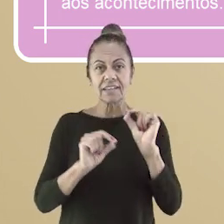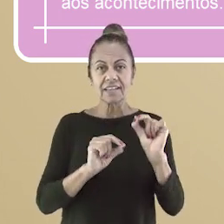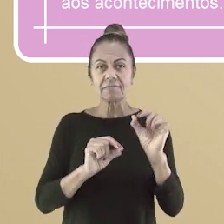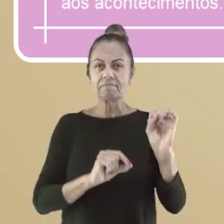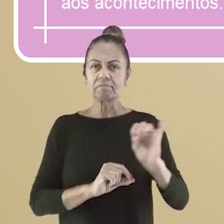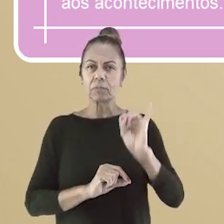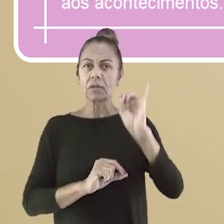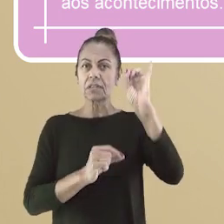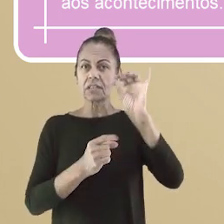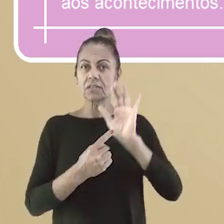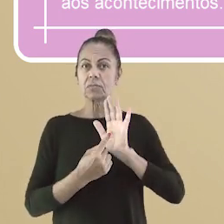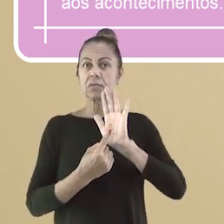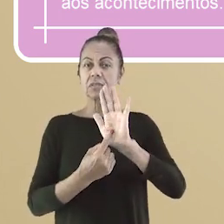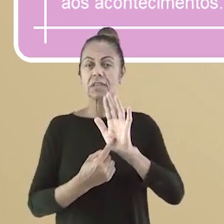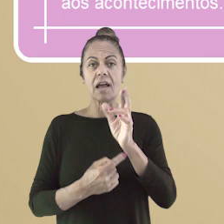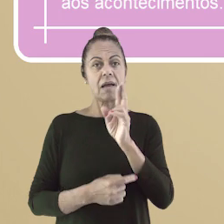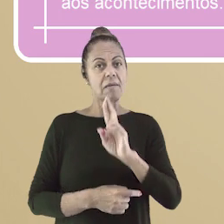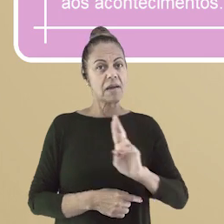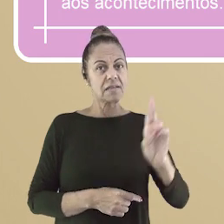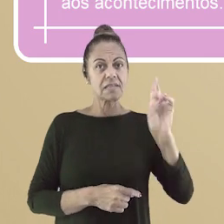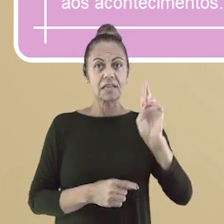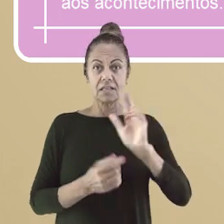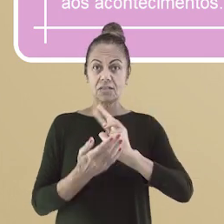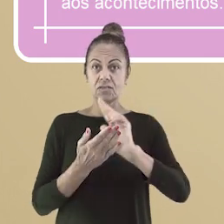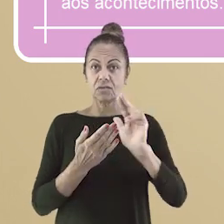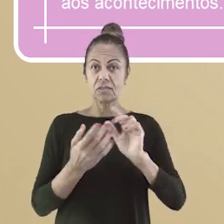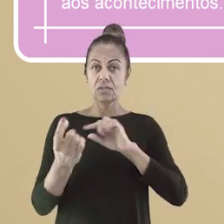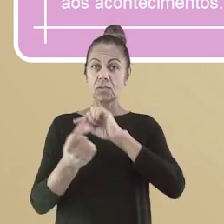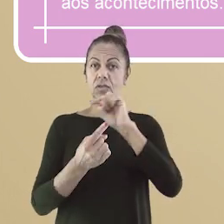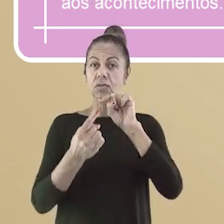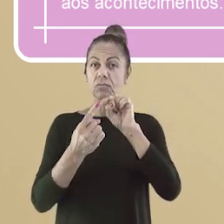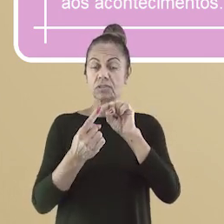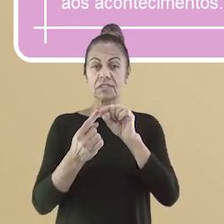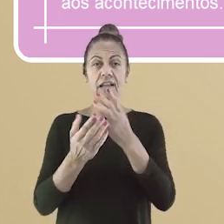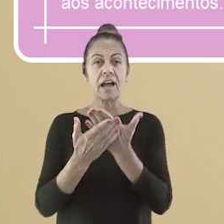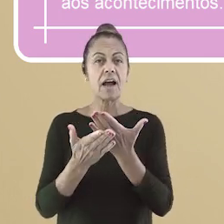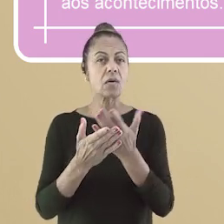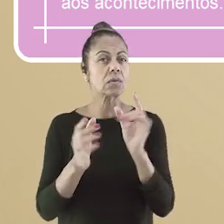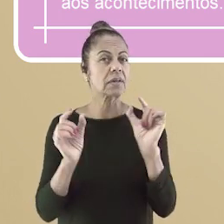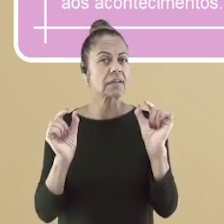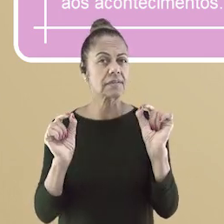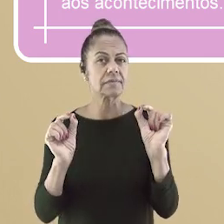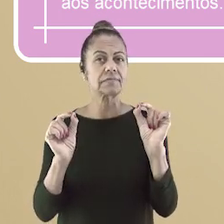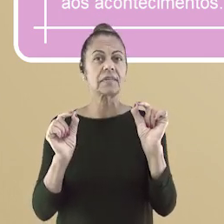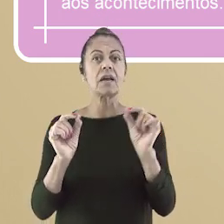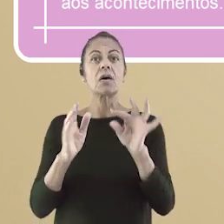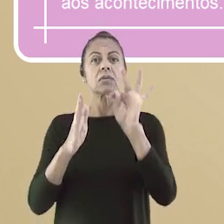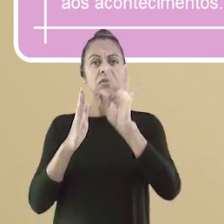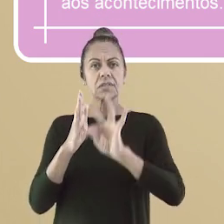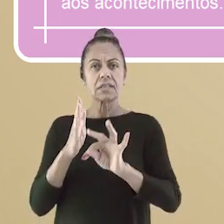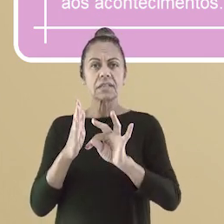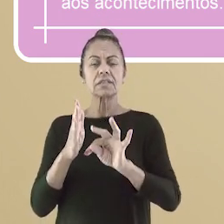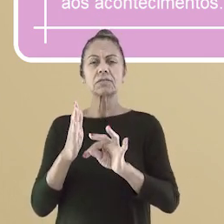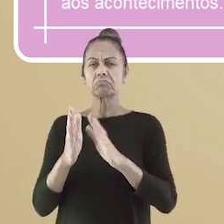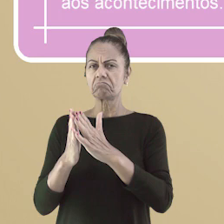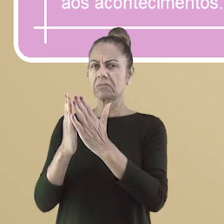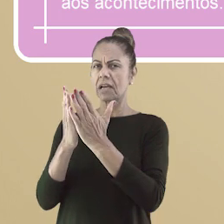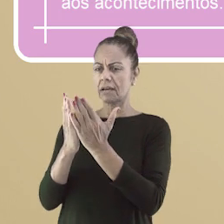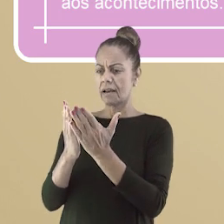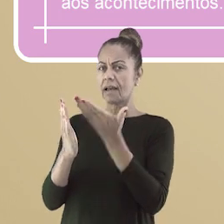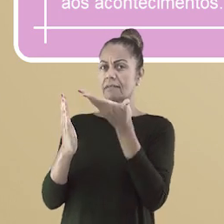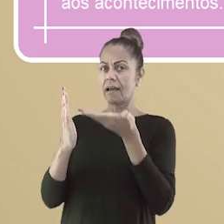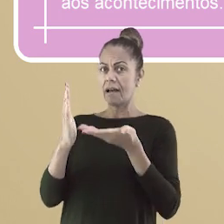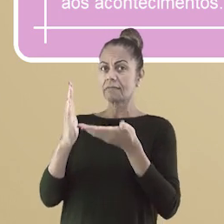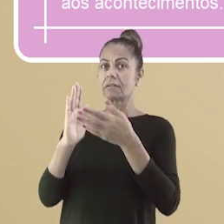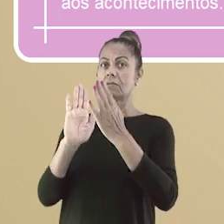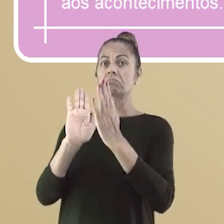importância para as religiões. E o objetivo da aula consiste no seguinte: os textos sagrados se propõem